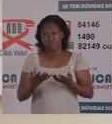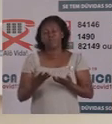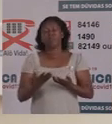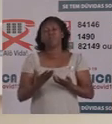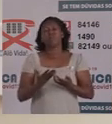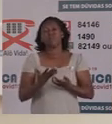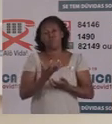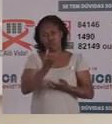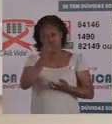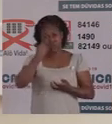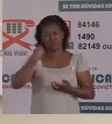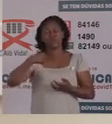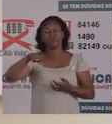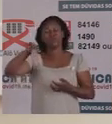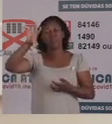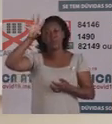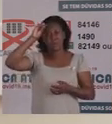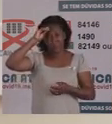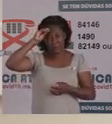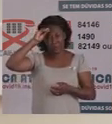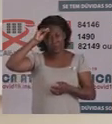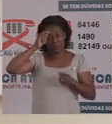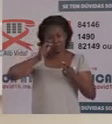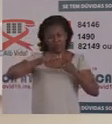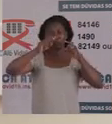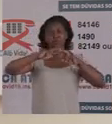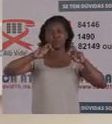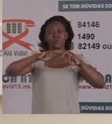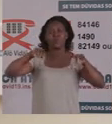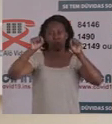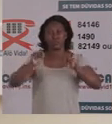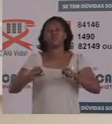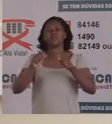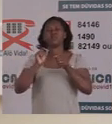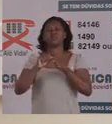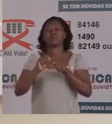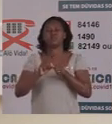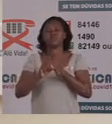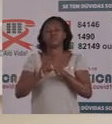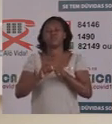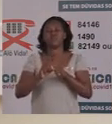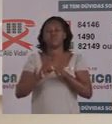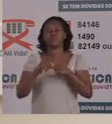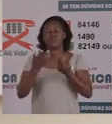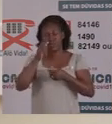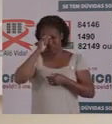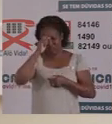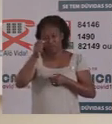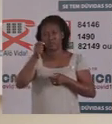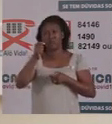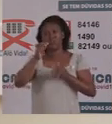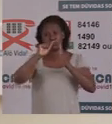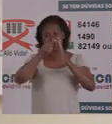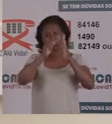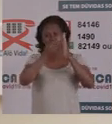entender que a testagem ela tem que ser feita com critérios